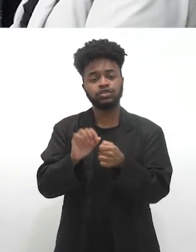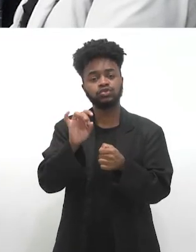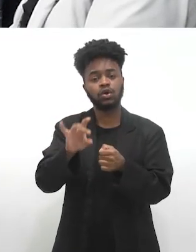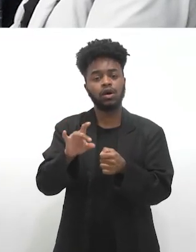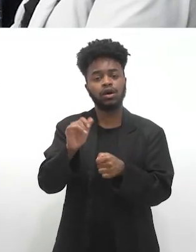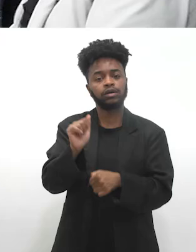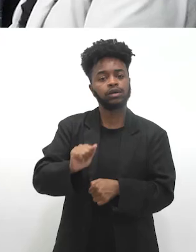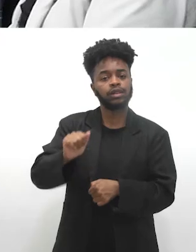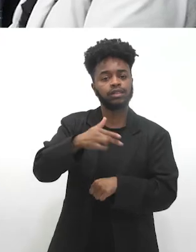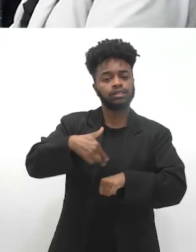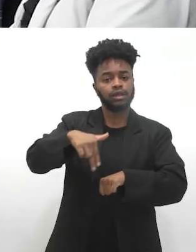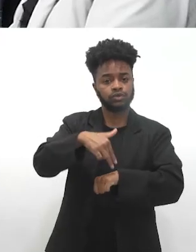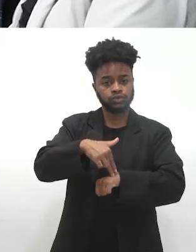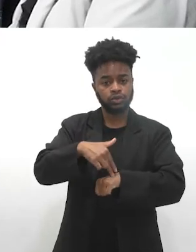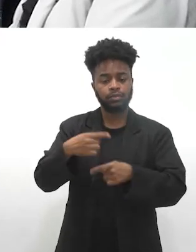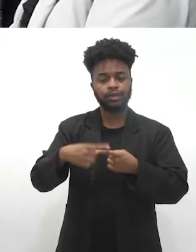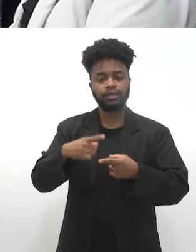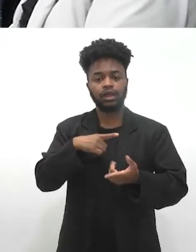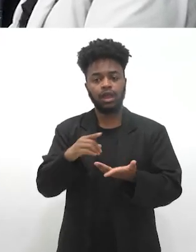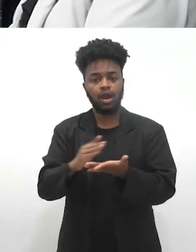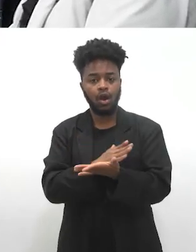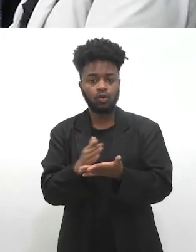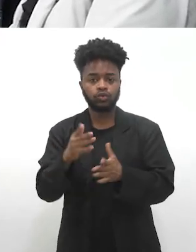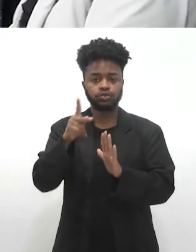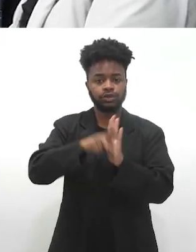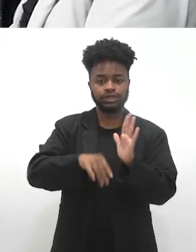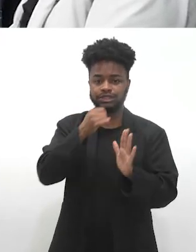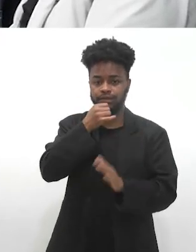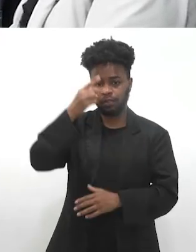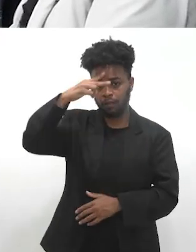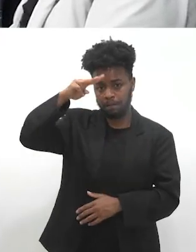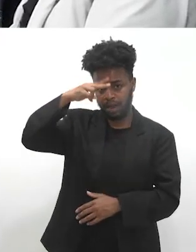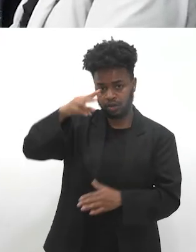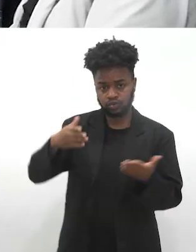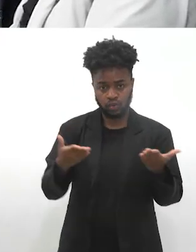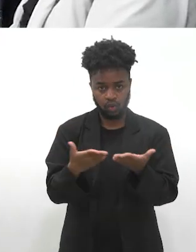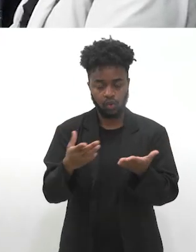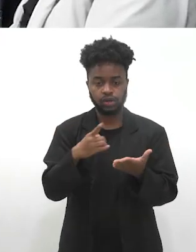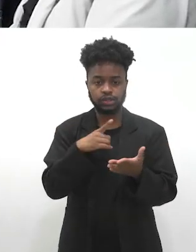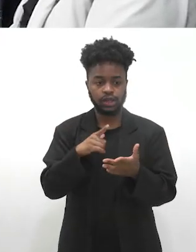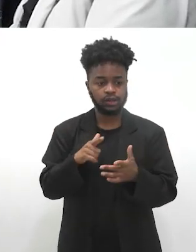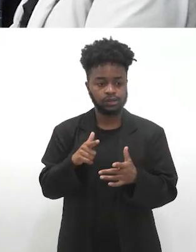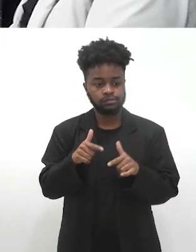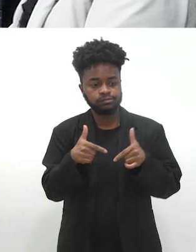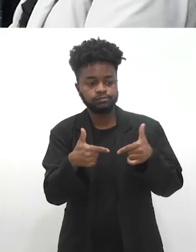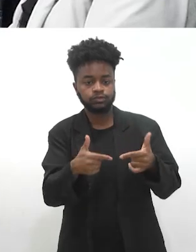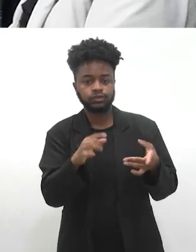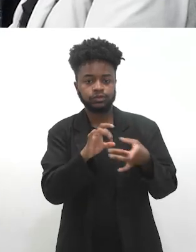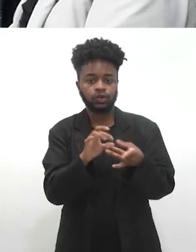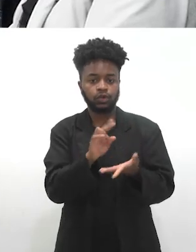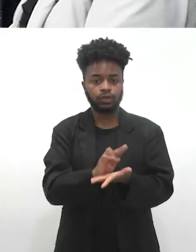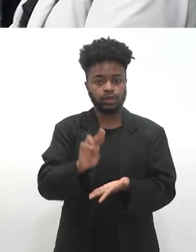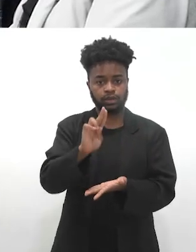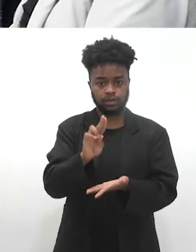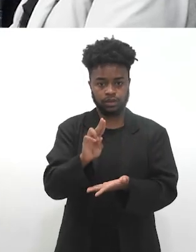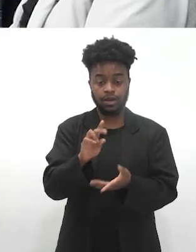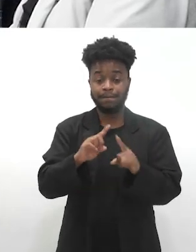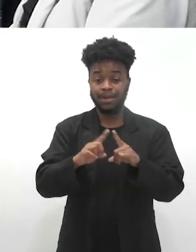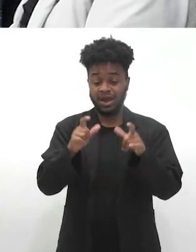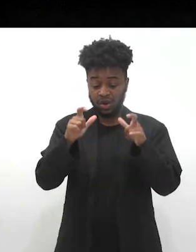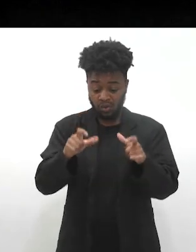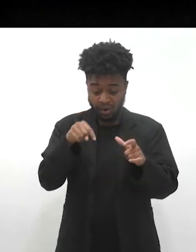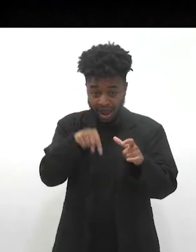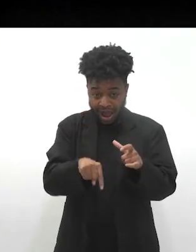associação nacional. A gente tem algumas iniciativas. Vamos para o México agora, com uma missão das universidades.